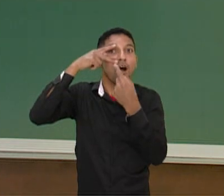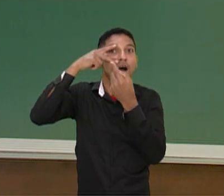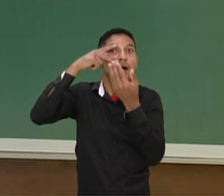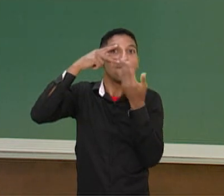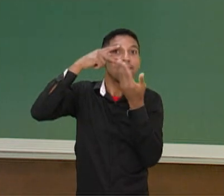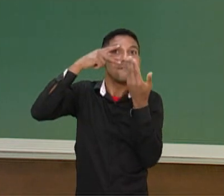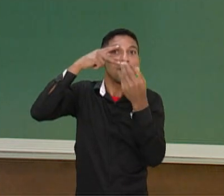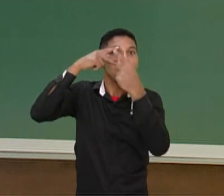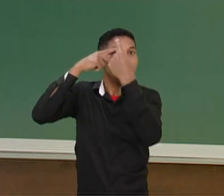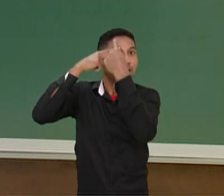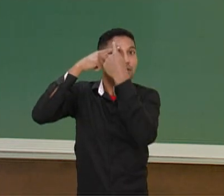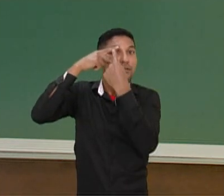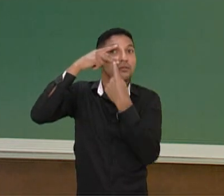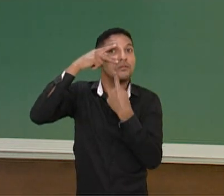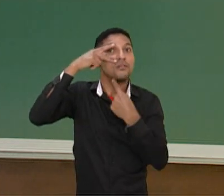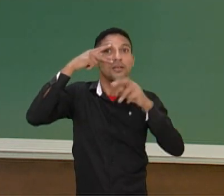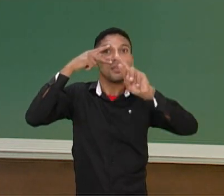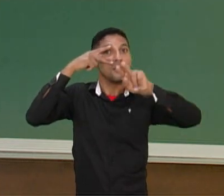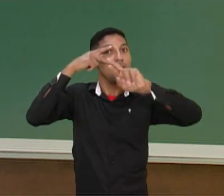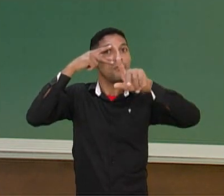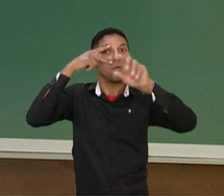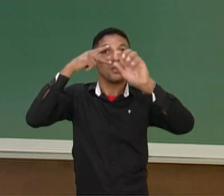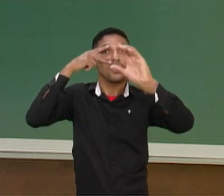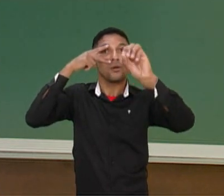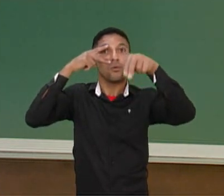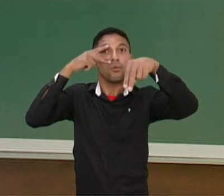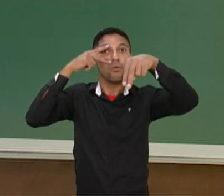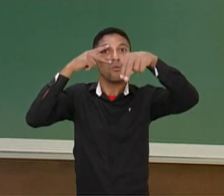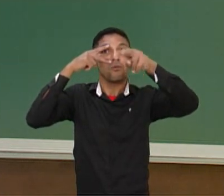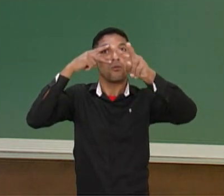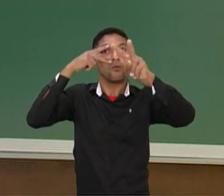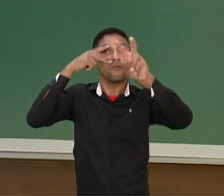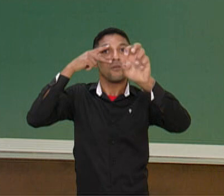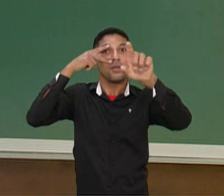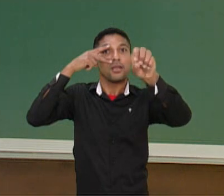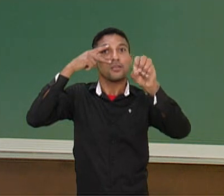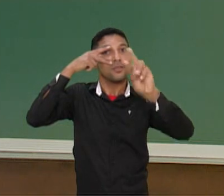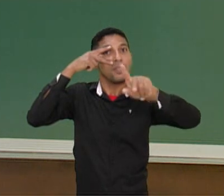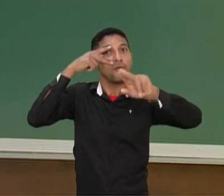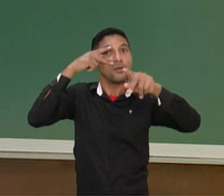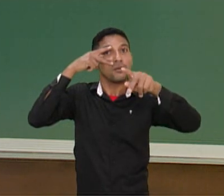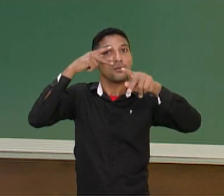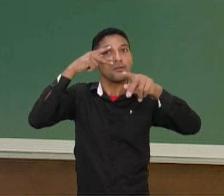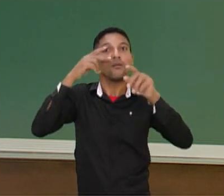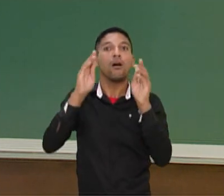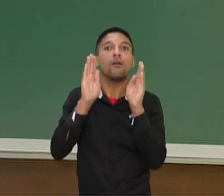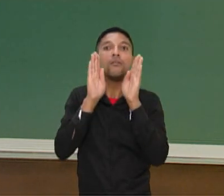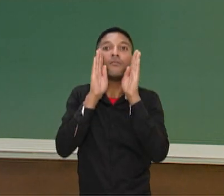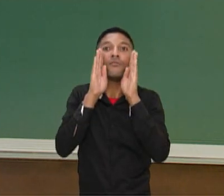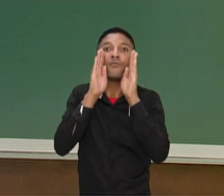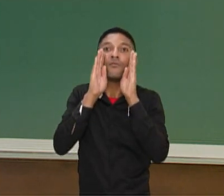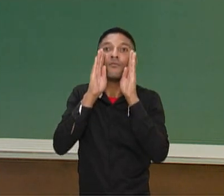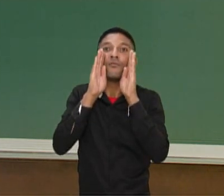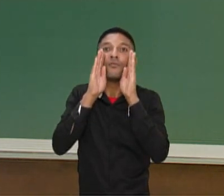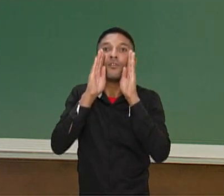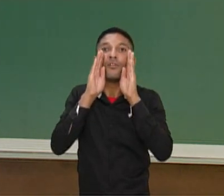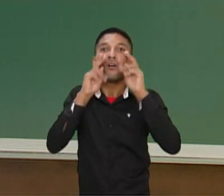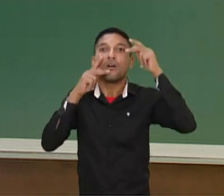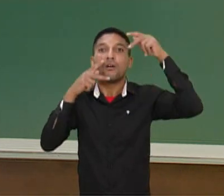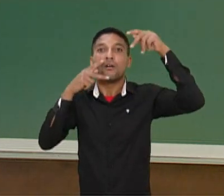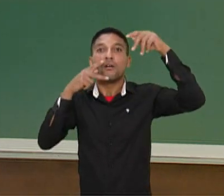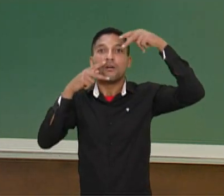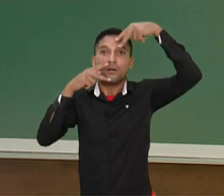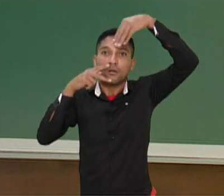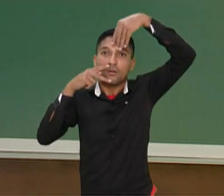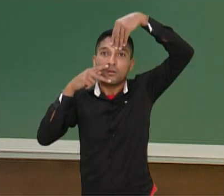Então, eu sempre brinco que os polígonos não convexos, esses, são aqueles que têm essas pontas loucas, tá bom?